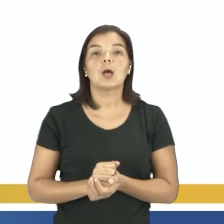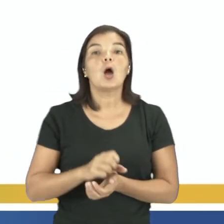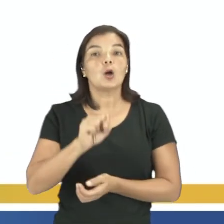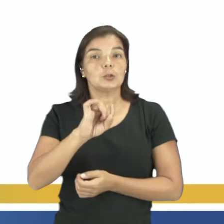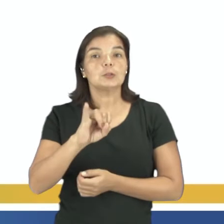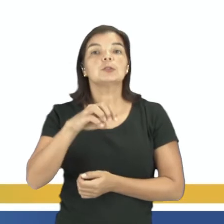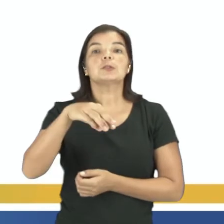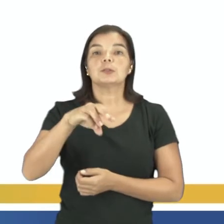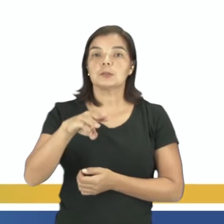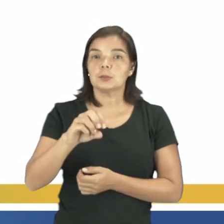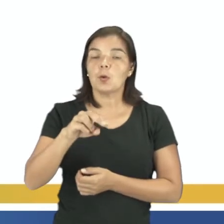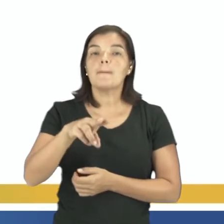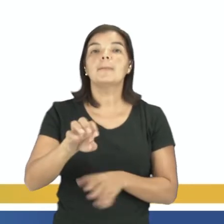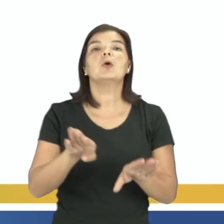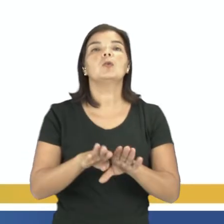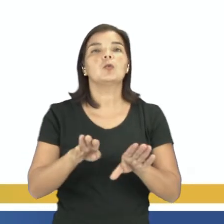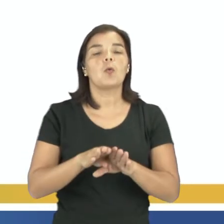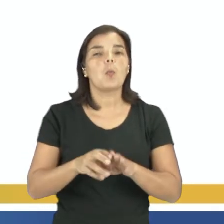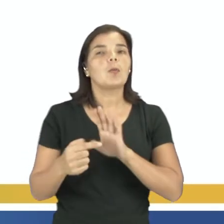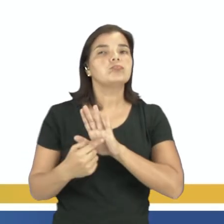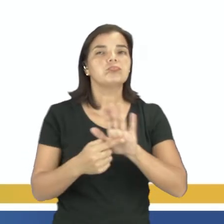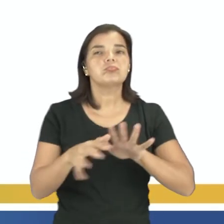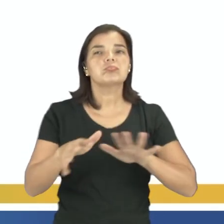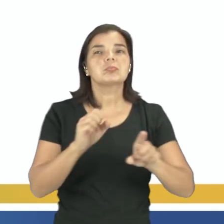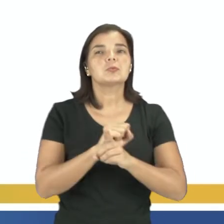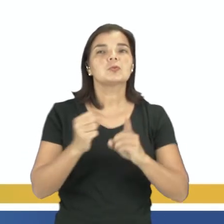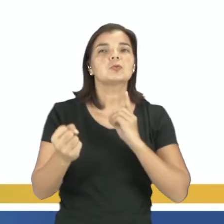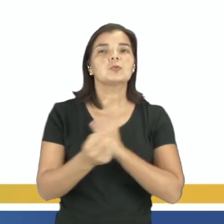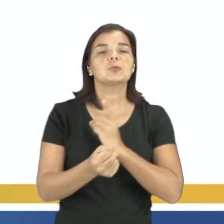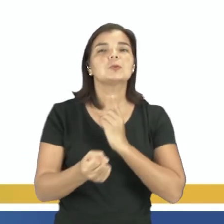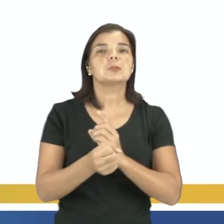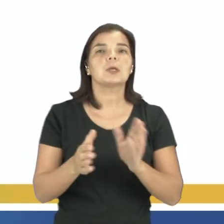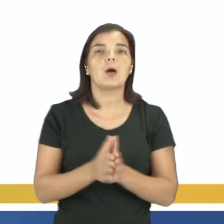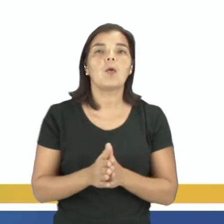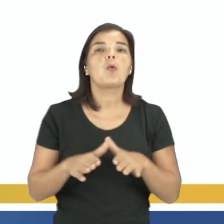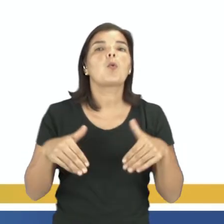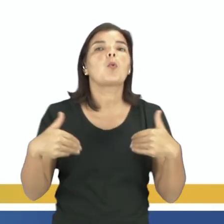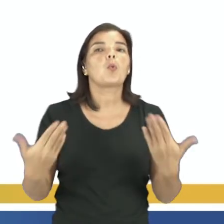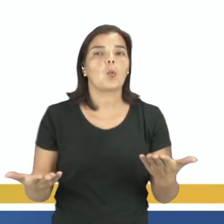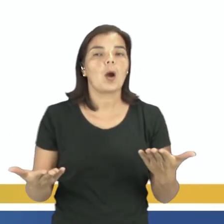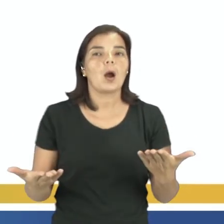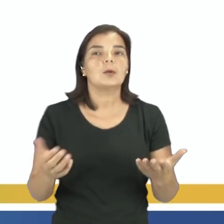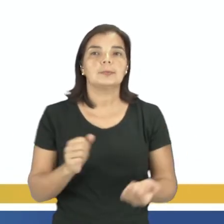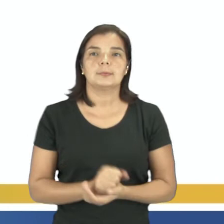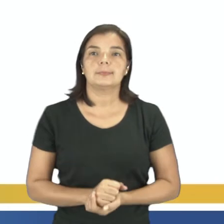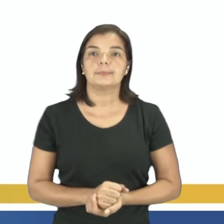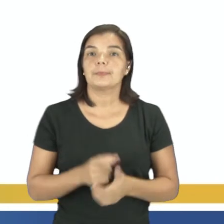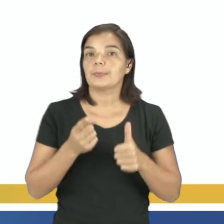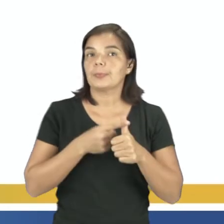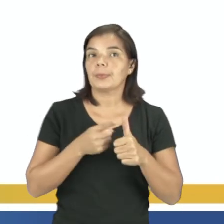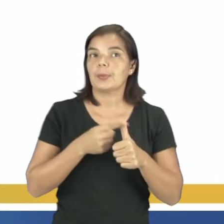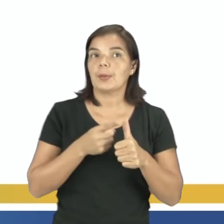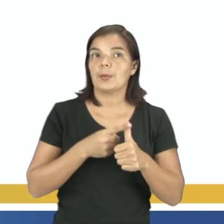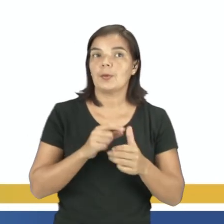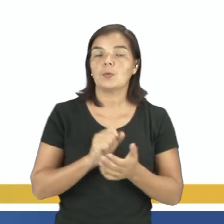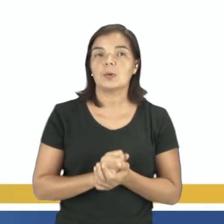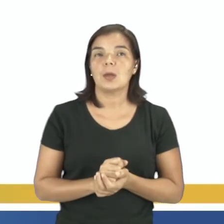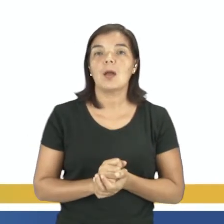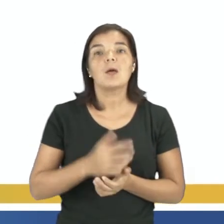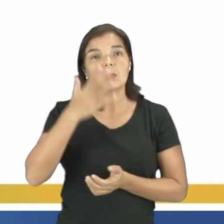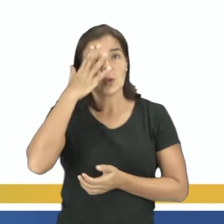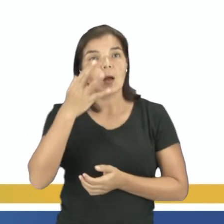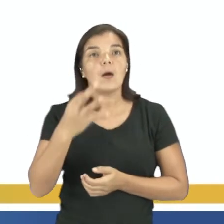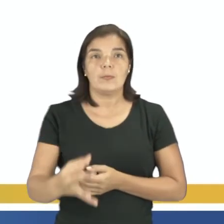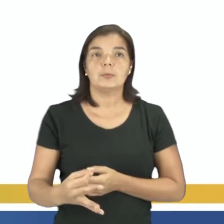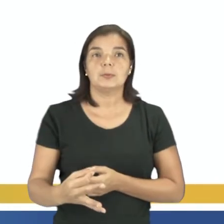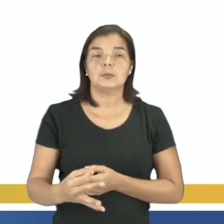Beauvoir contribuiu para estruturar um movimento social. Qual é esse movimento social? Primeiro, esse movimento social foi da afirmação